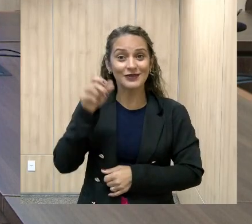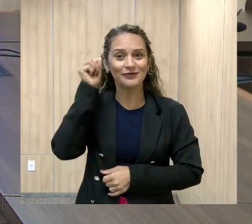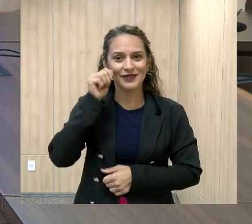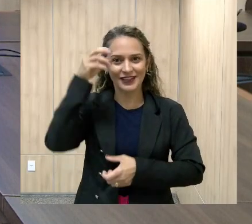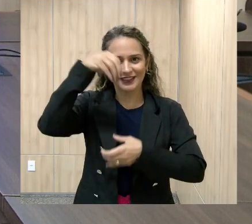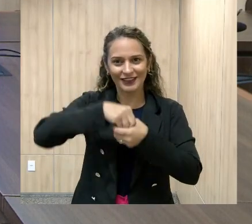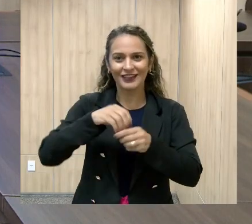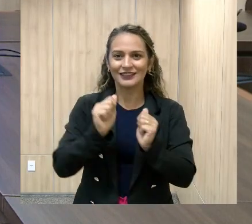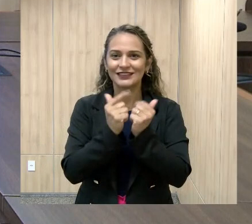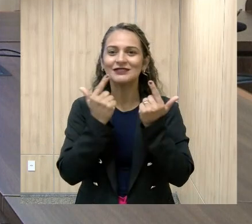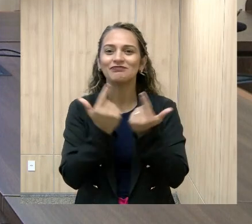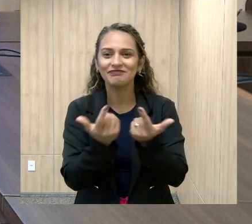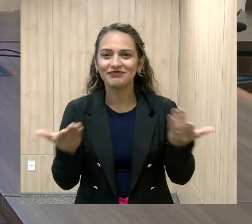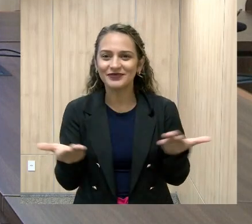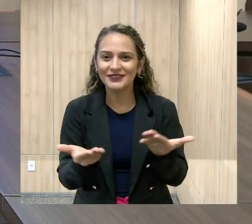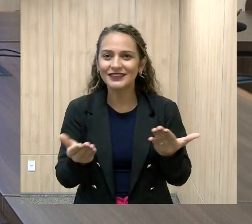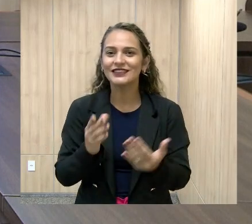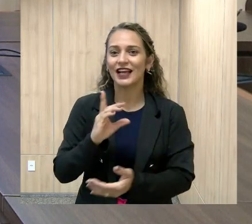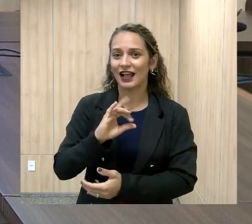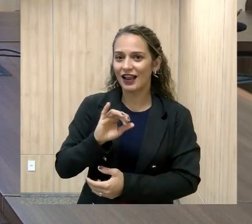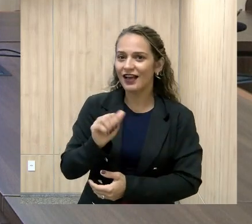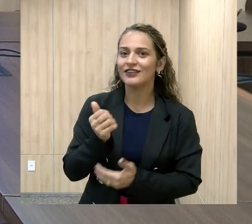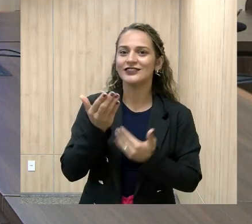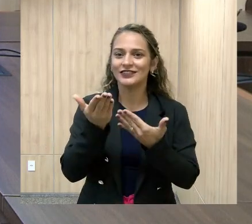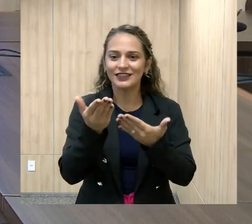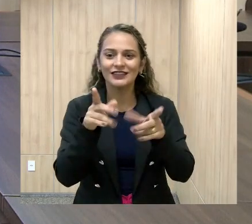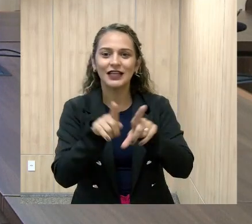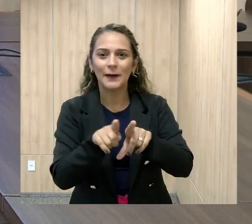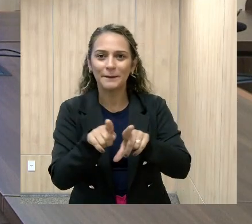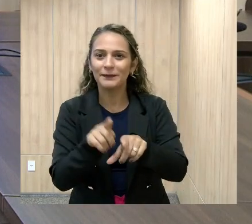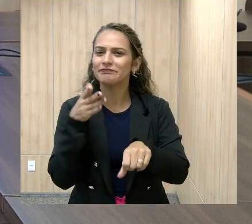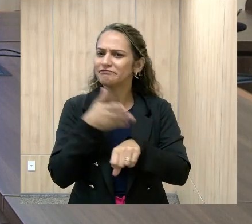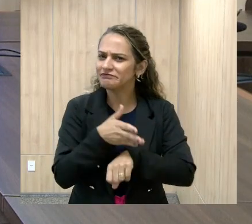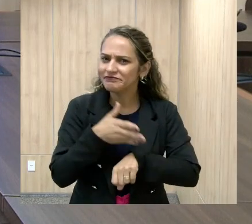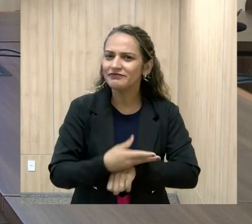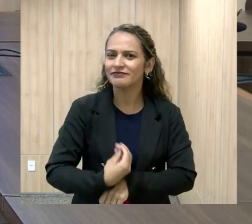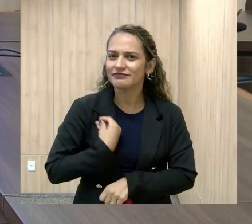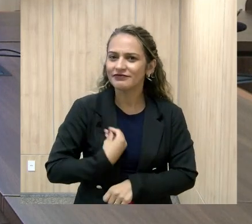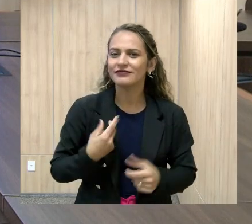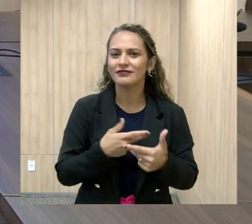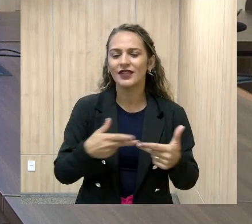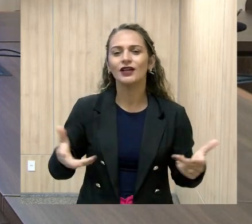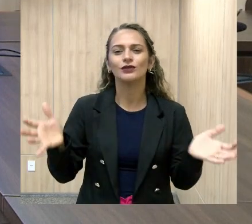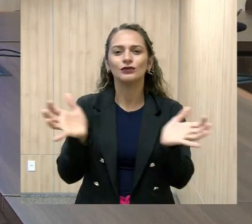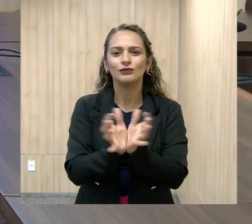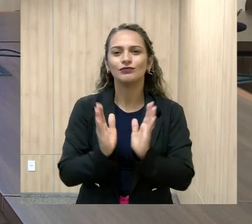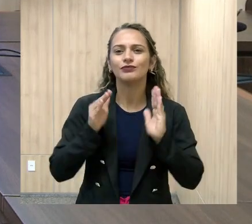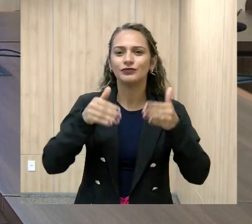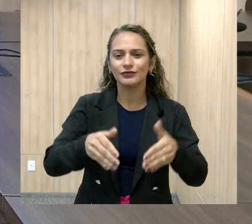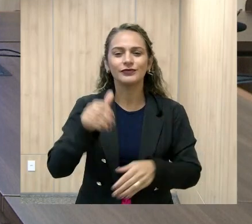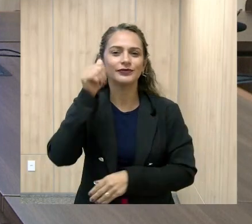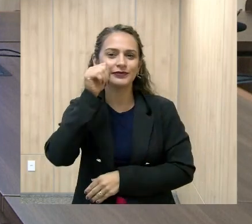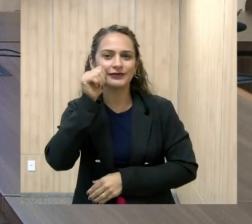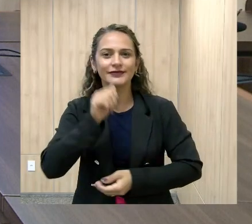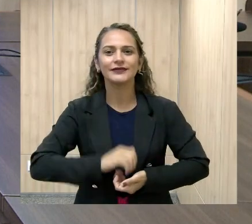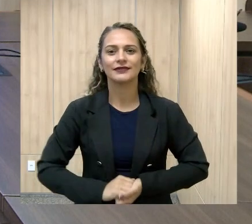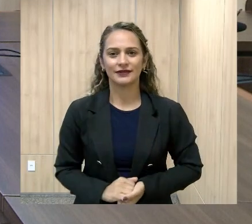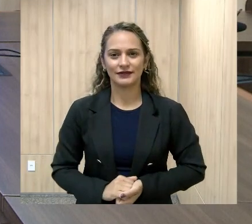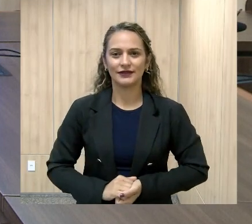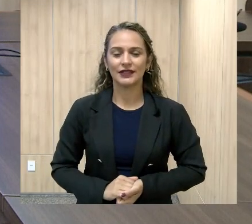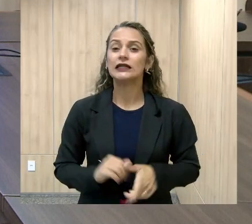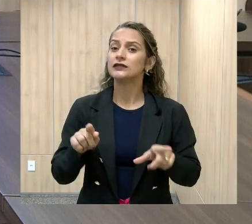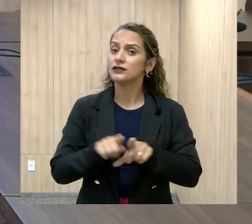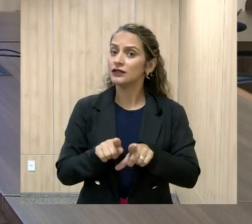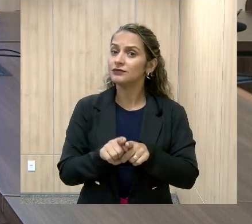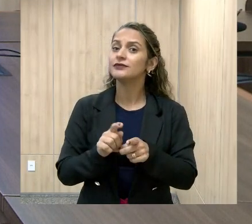sermos cinco mulheres hoje né deputada Cláudia que também é Tá bastante presente nas causas das mulheres e